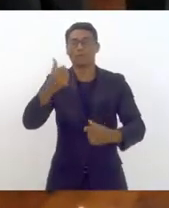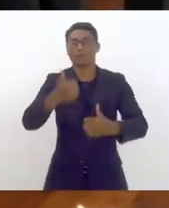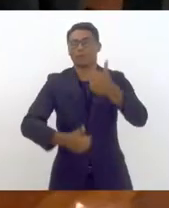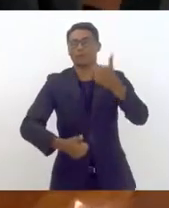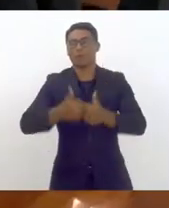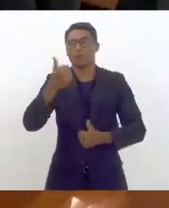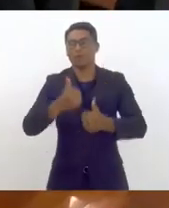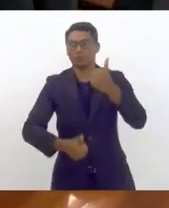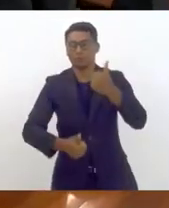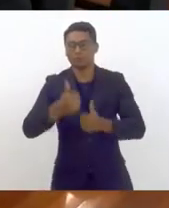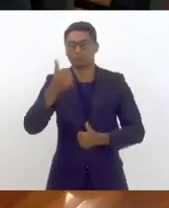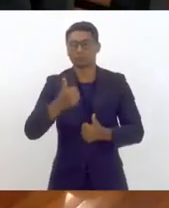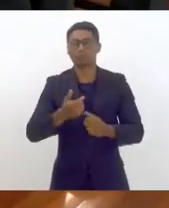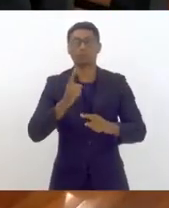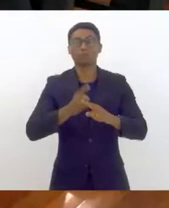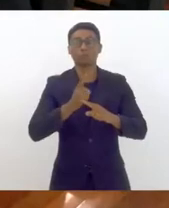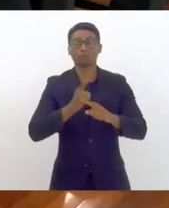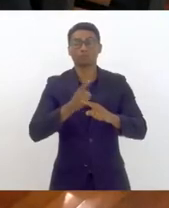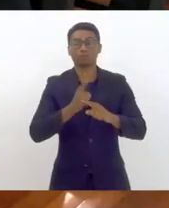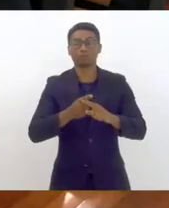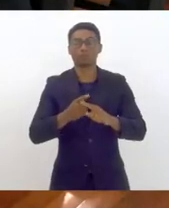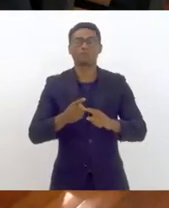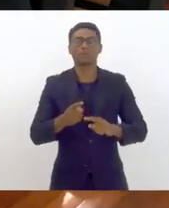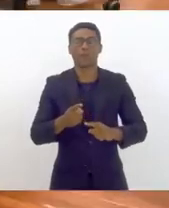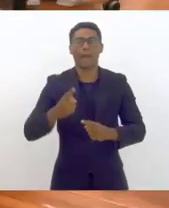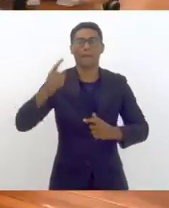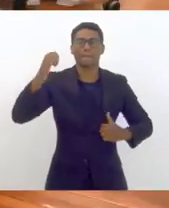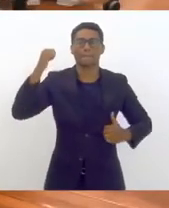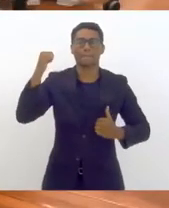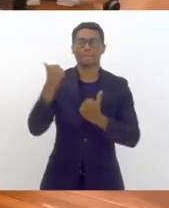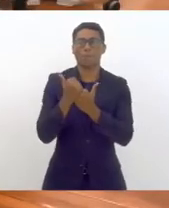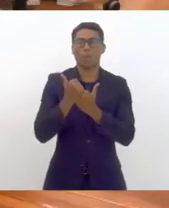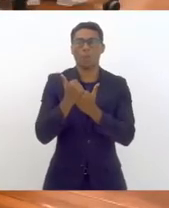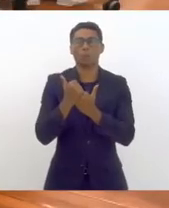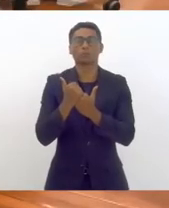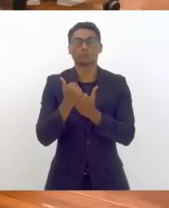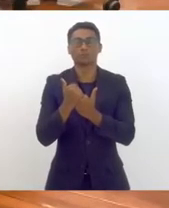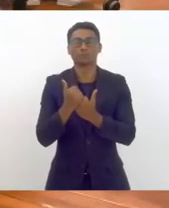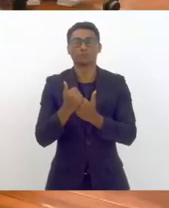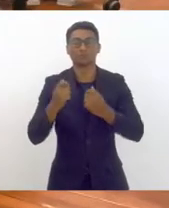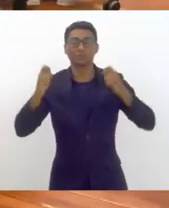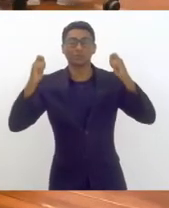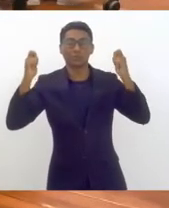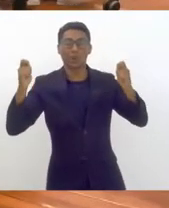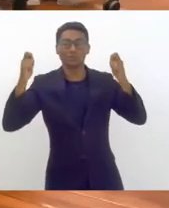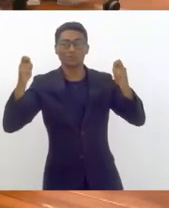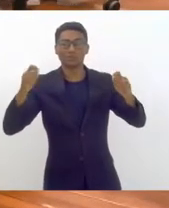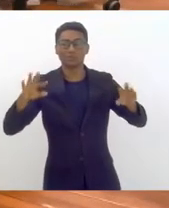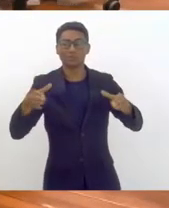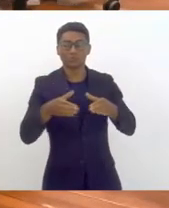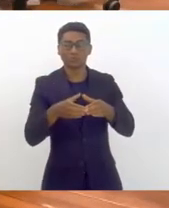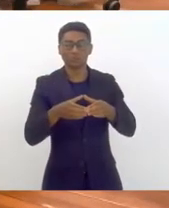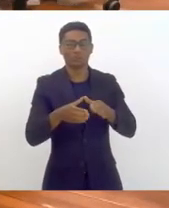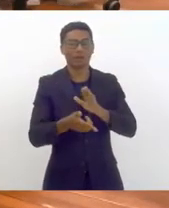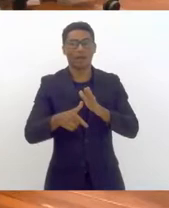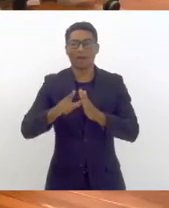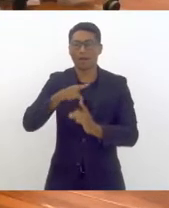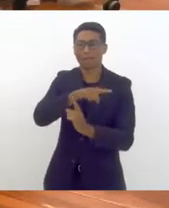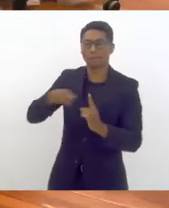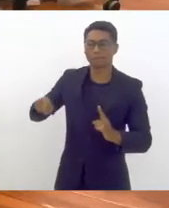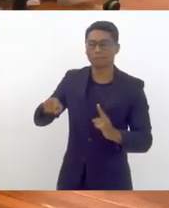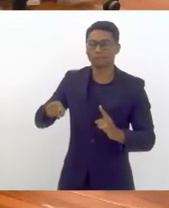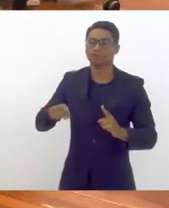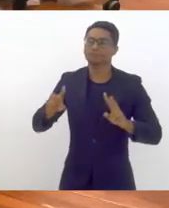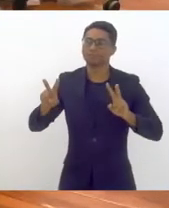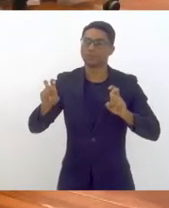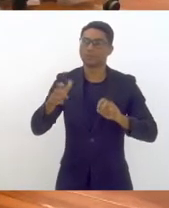ao apoiar e garantir o acesso das torcidas que estavam banidas. Mas isso já é um outro tema, mas